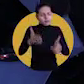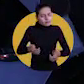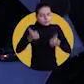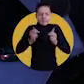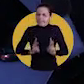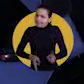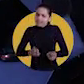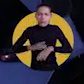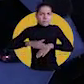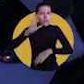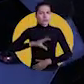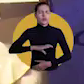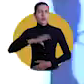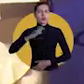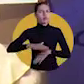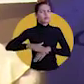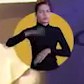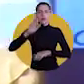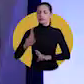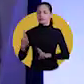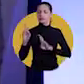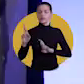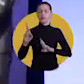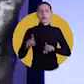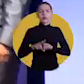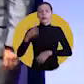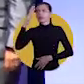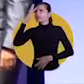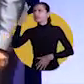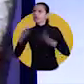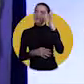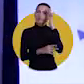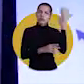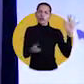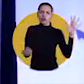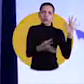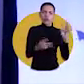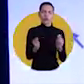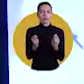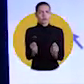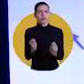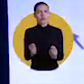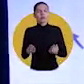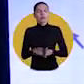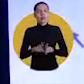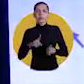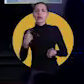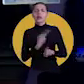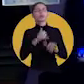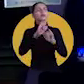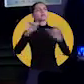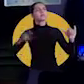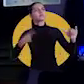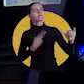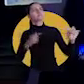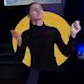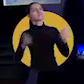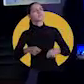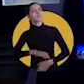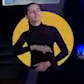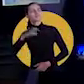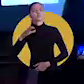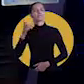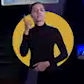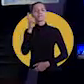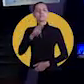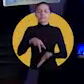mais esperança, com sonhos revigorados e dizer, nós podemos ainda